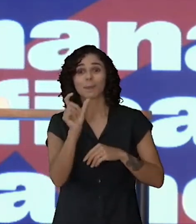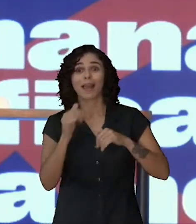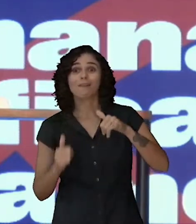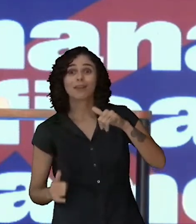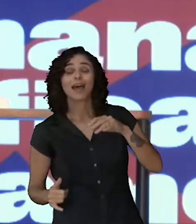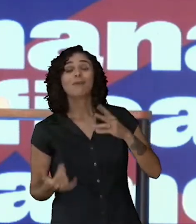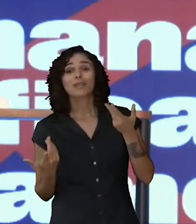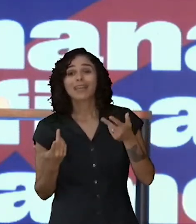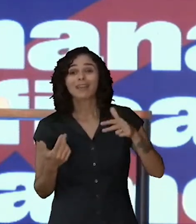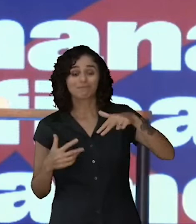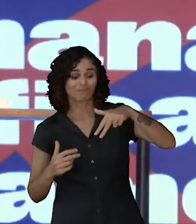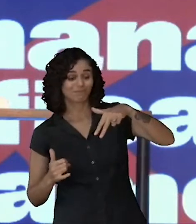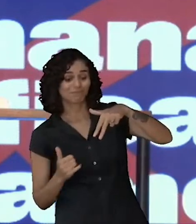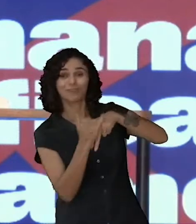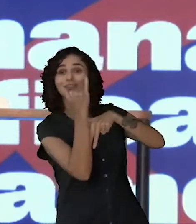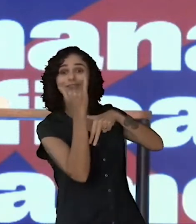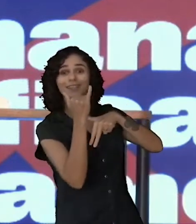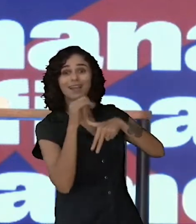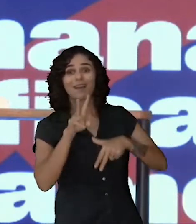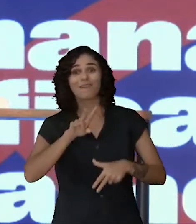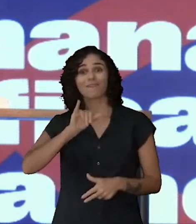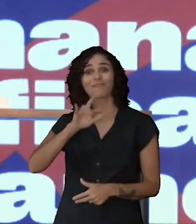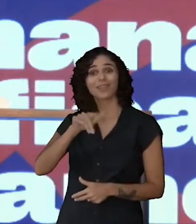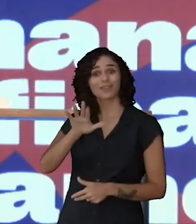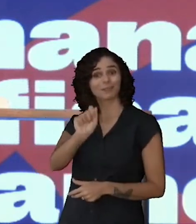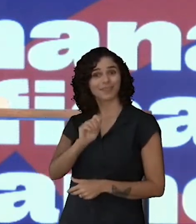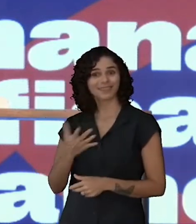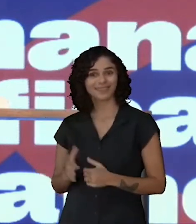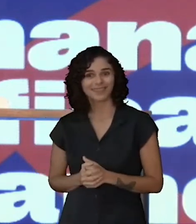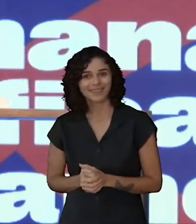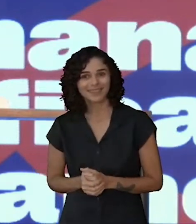O cara que levava não tinha nada.